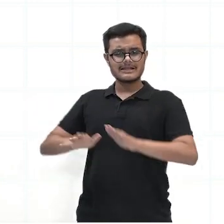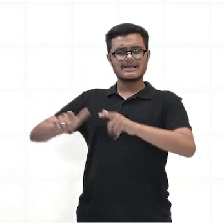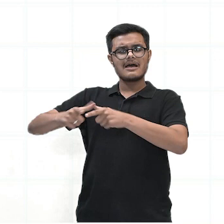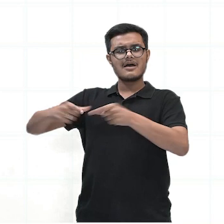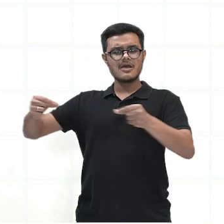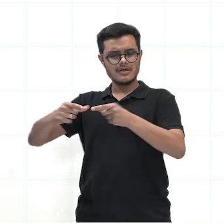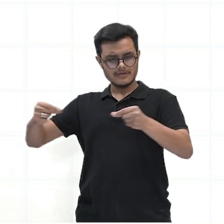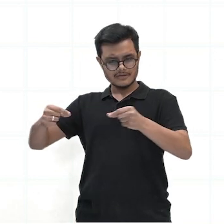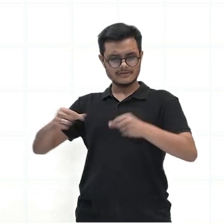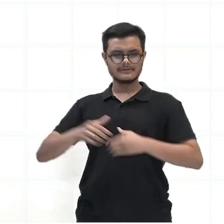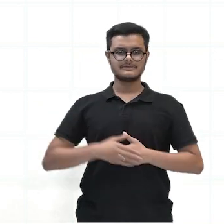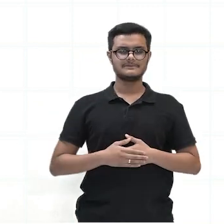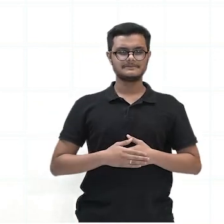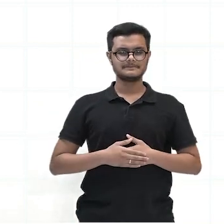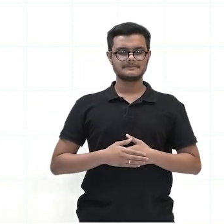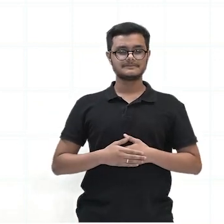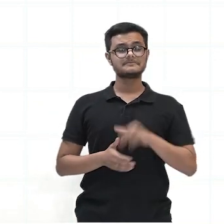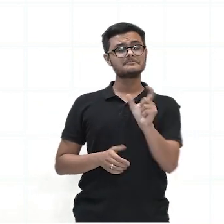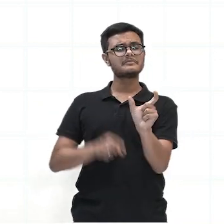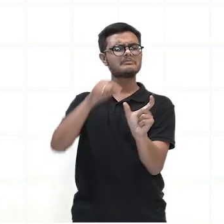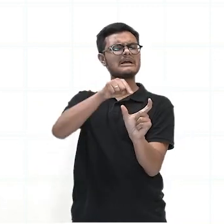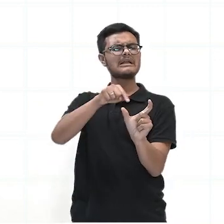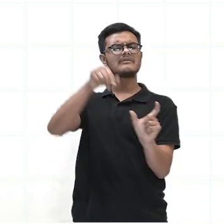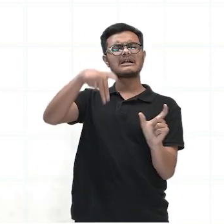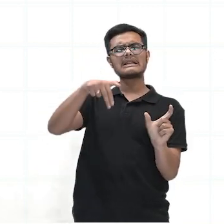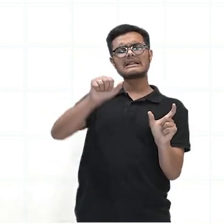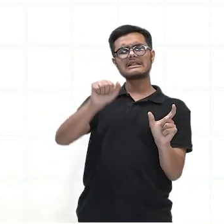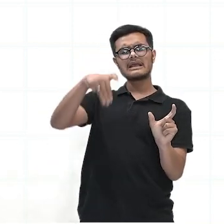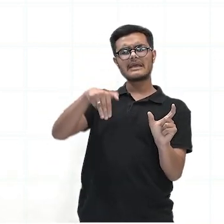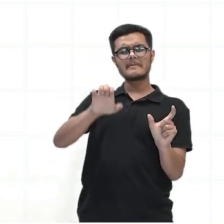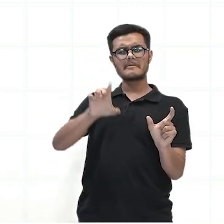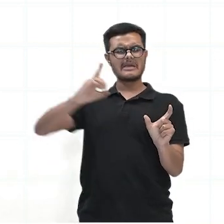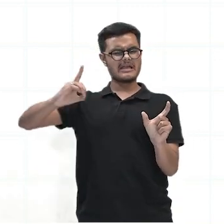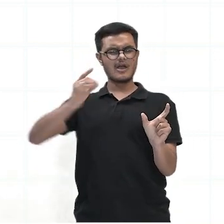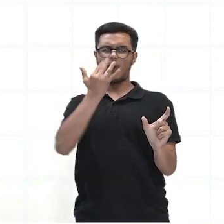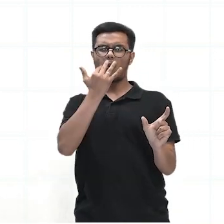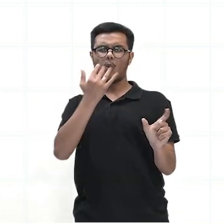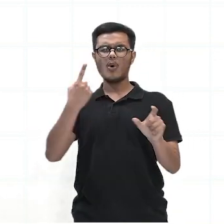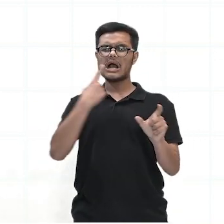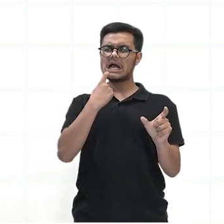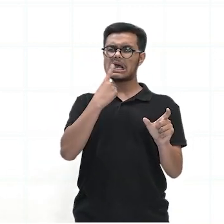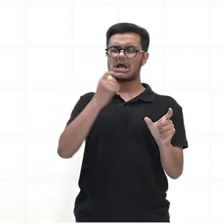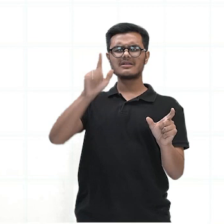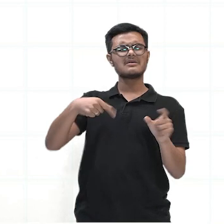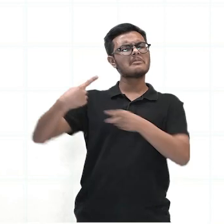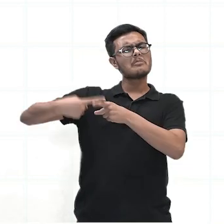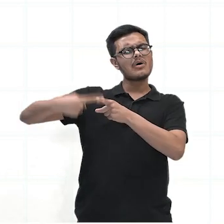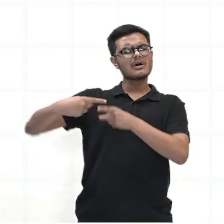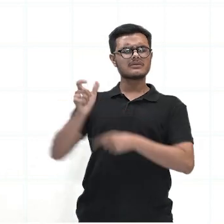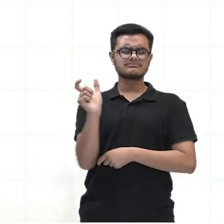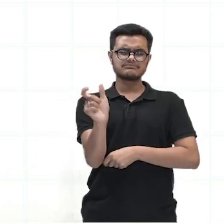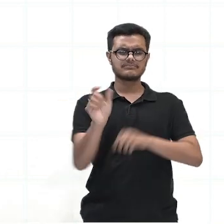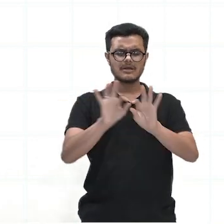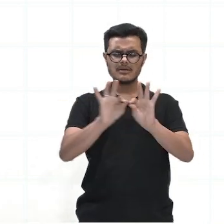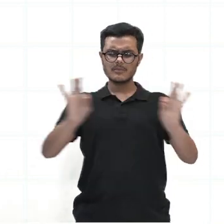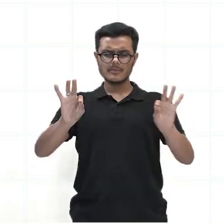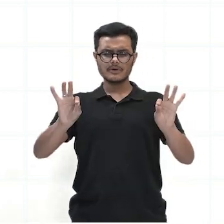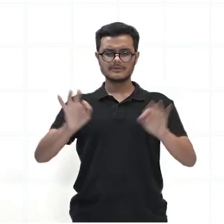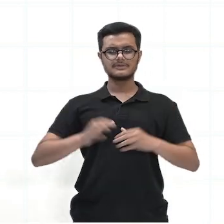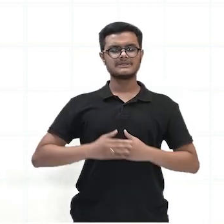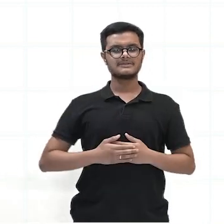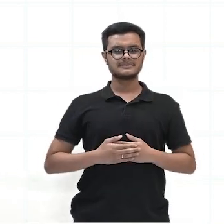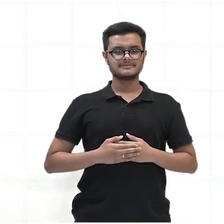mais uma palavra destacada, né? Por que será que ela está destacada, hein? A primeira que a gente viu, estava ali na frente, não